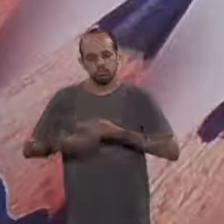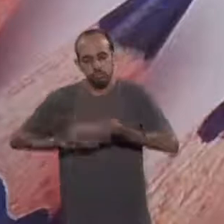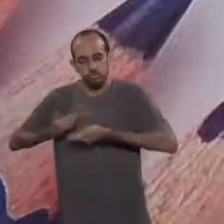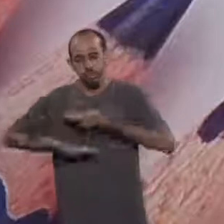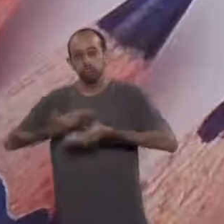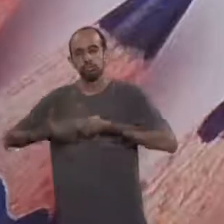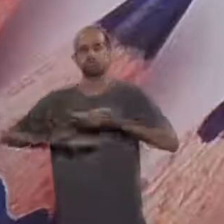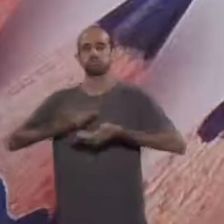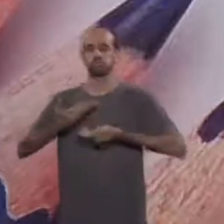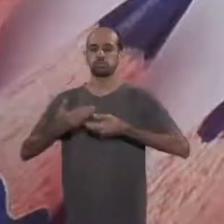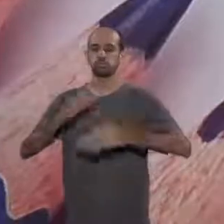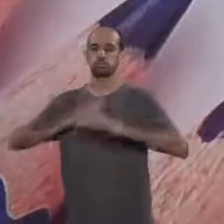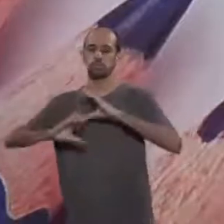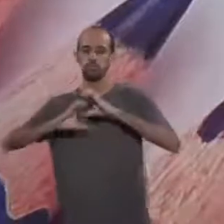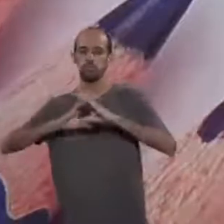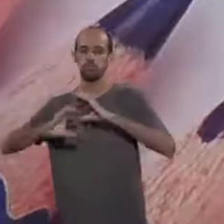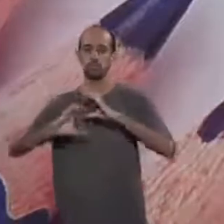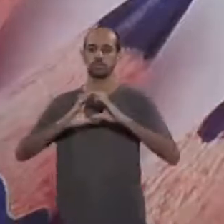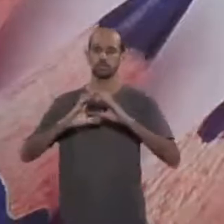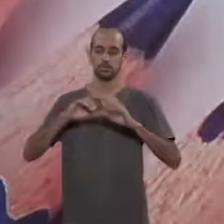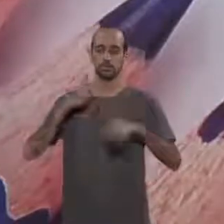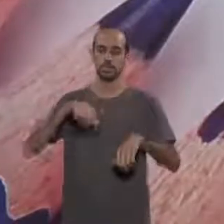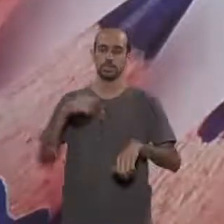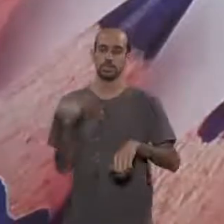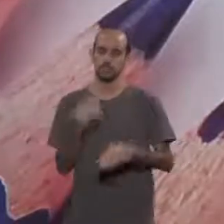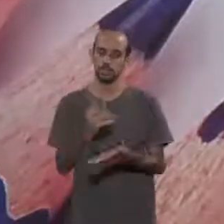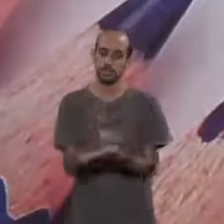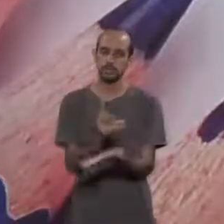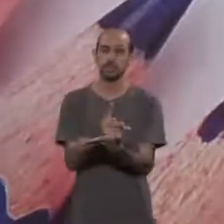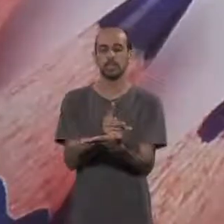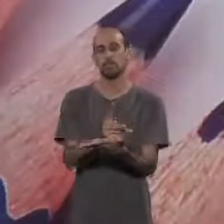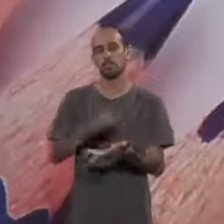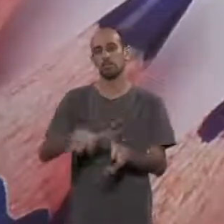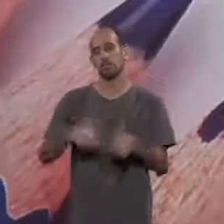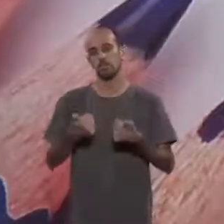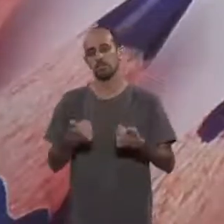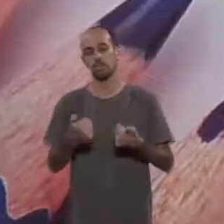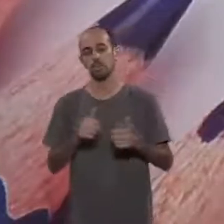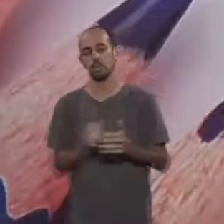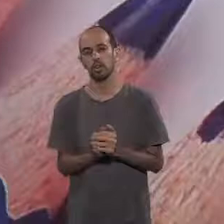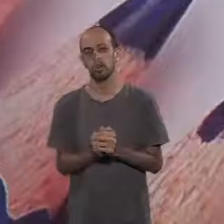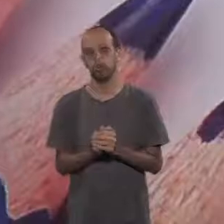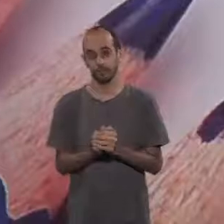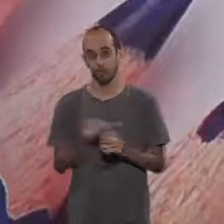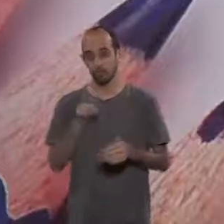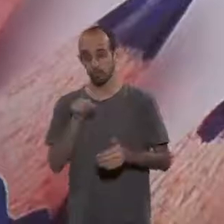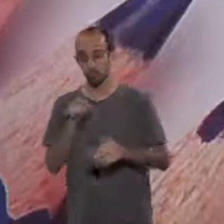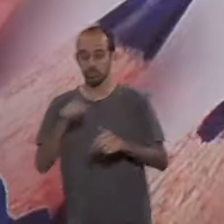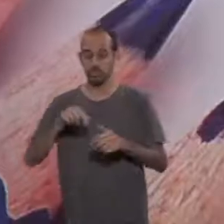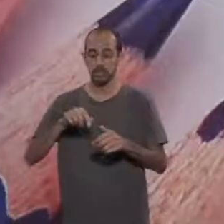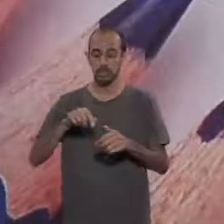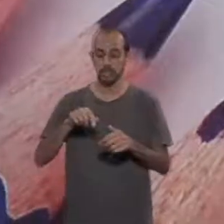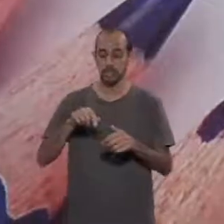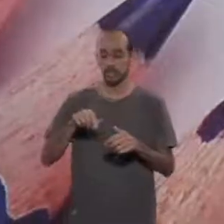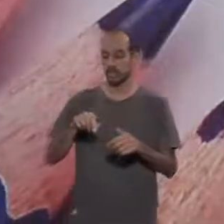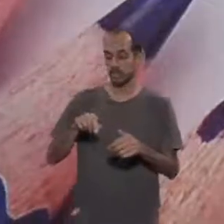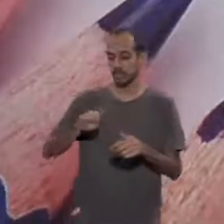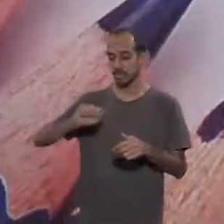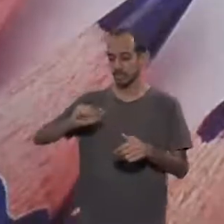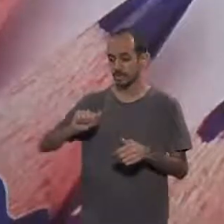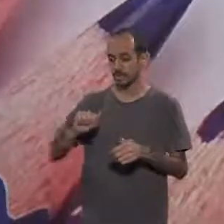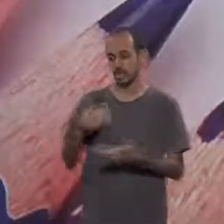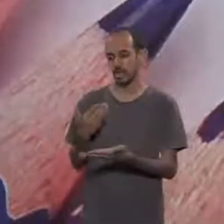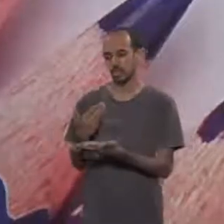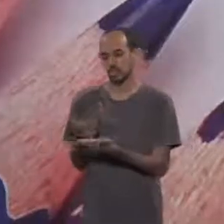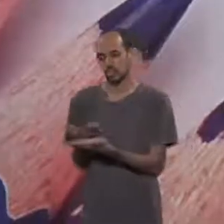também em comunicação. Isso seria e é sempre o melhor dos mundos pra gente. Você que está em sala de aula, eu queria saber para você como é